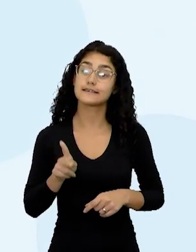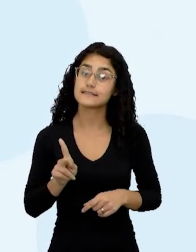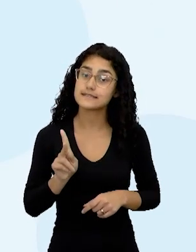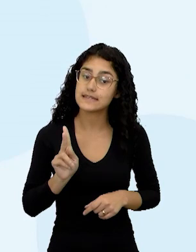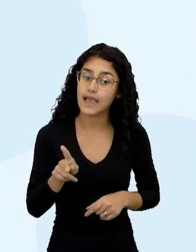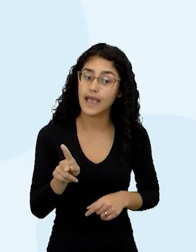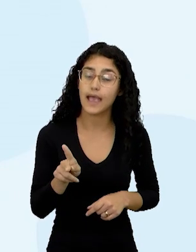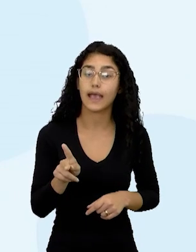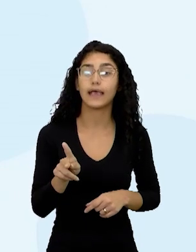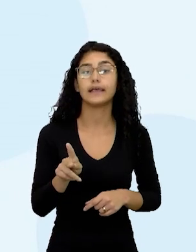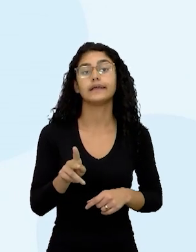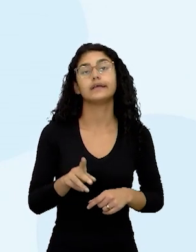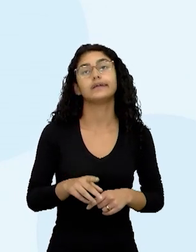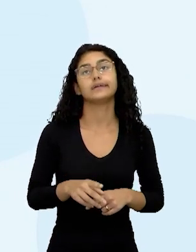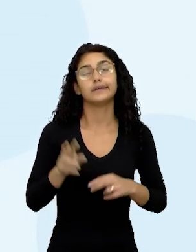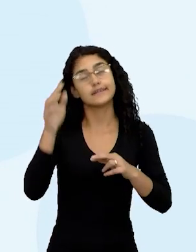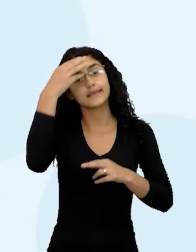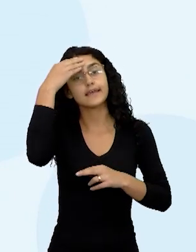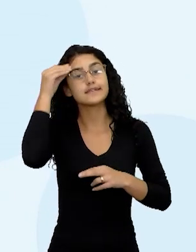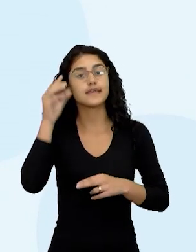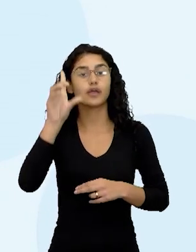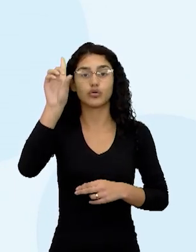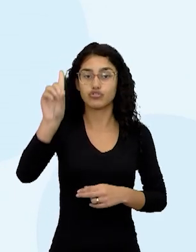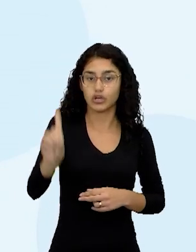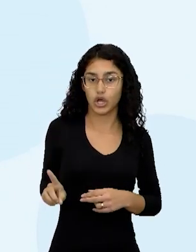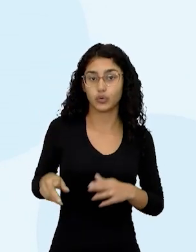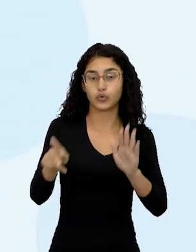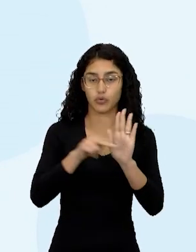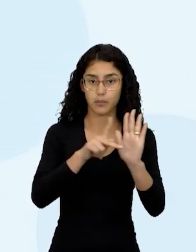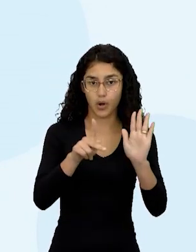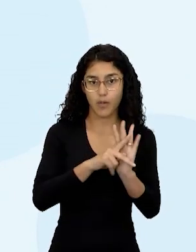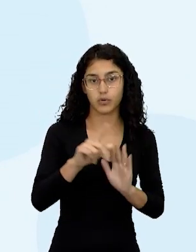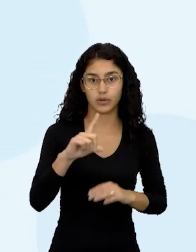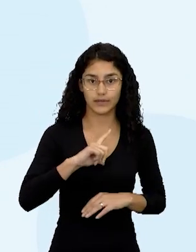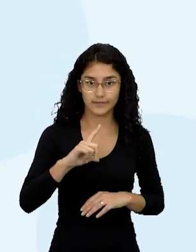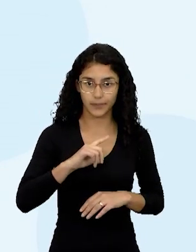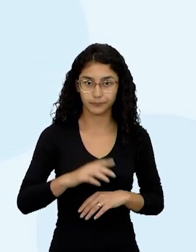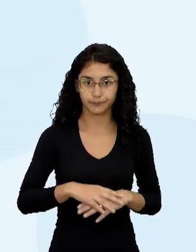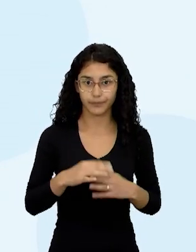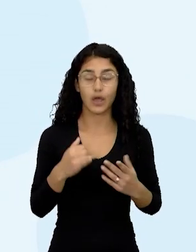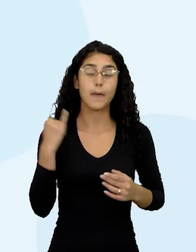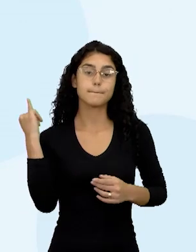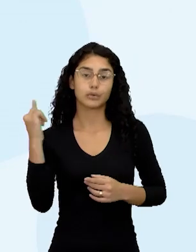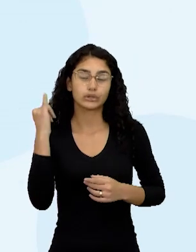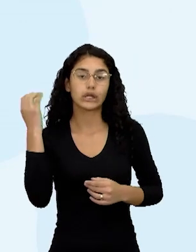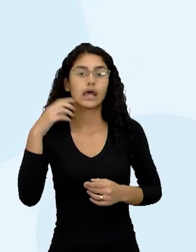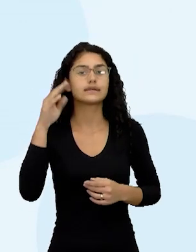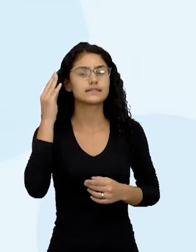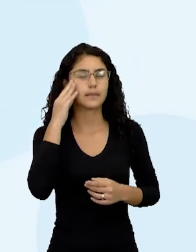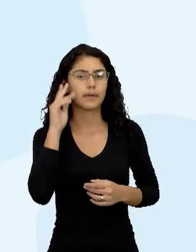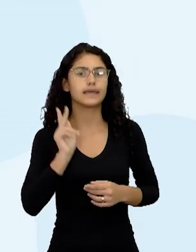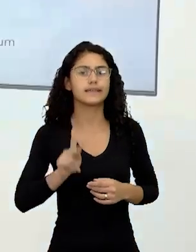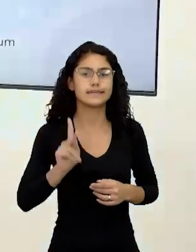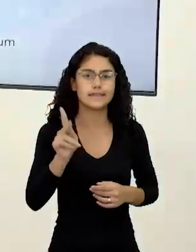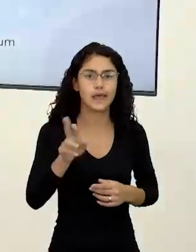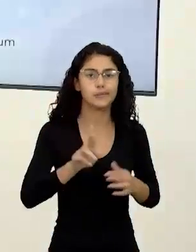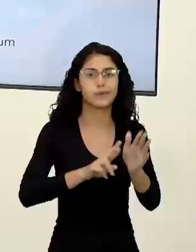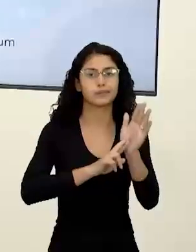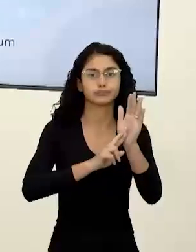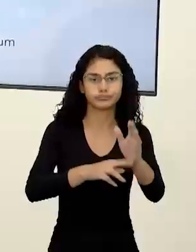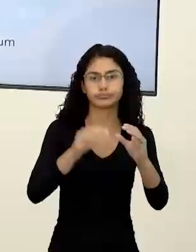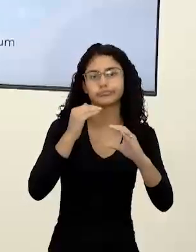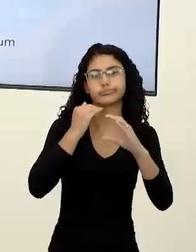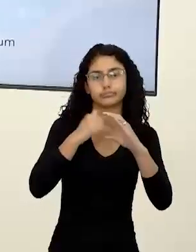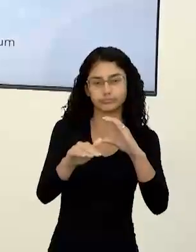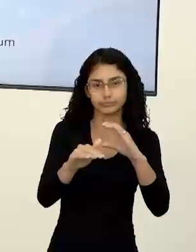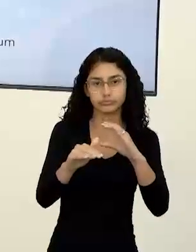seus direitos, tá? Então, é muito importante você saber que sempre que você postar ou divulgar algo que tem